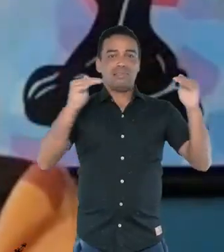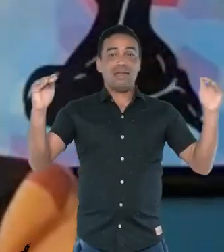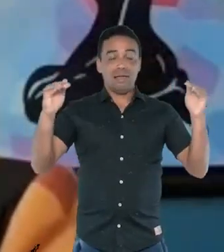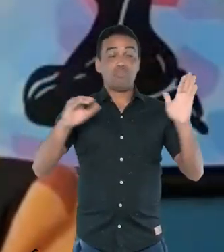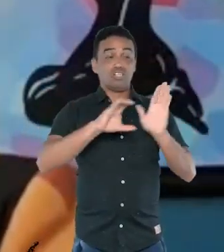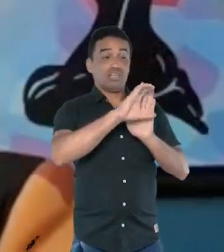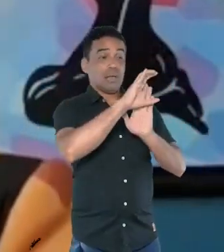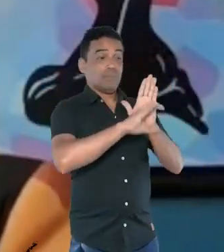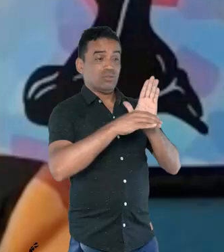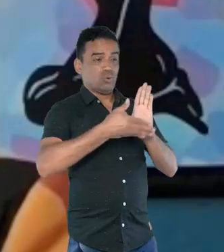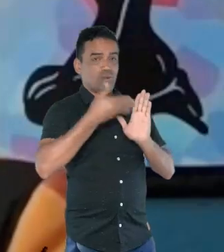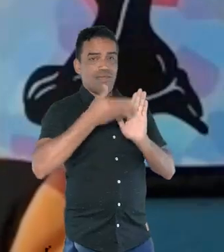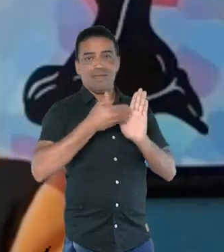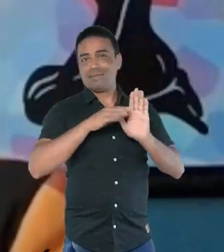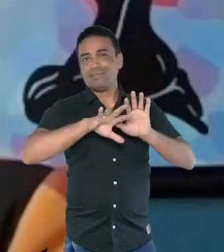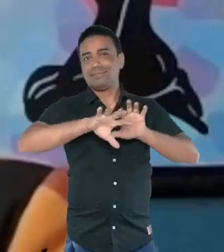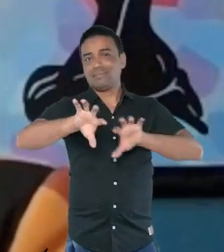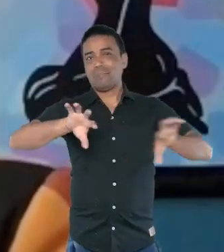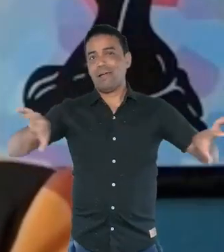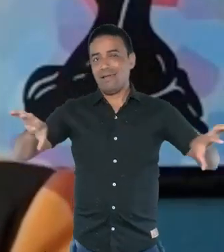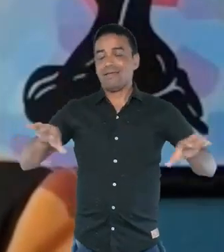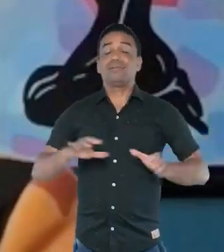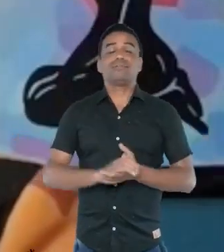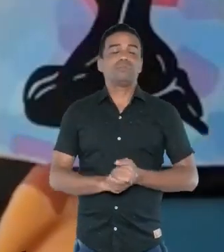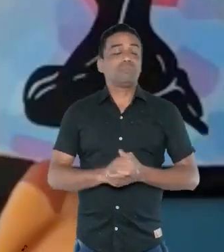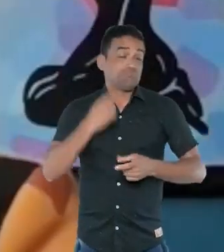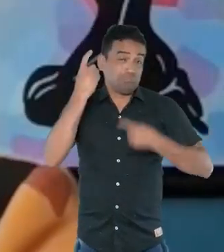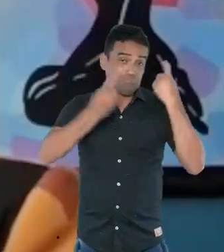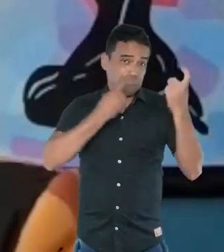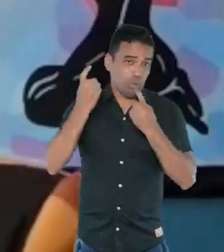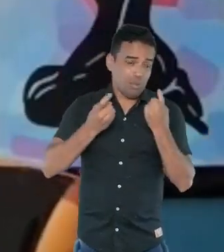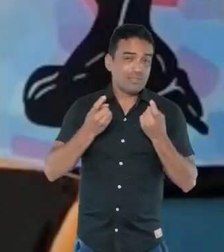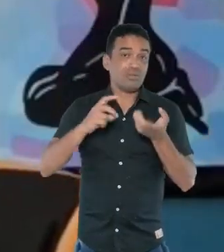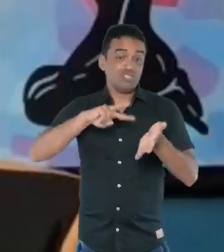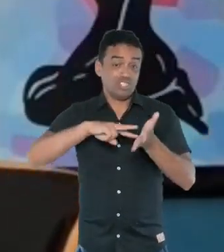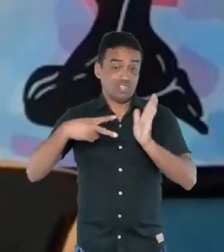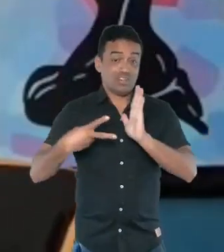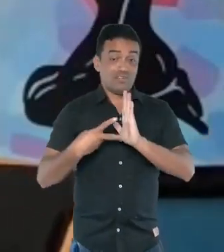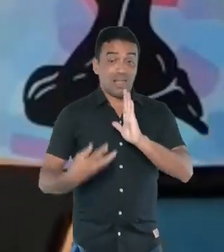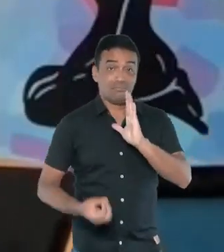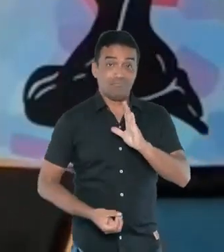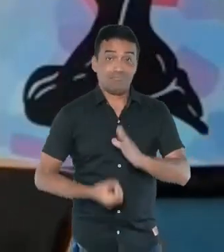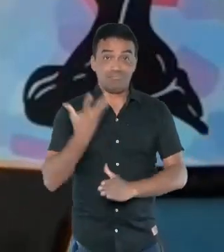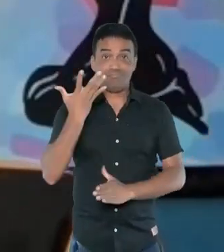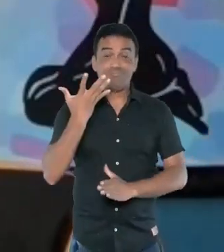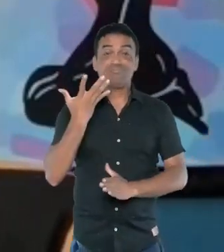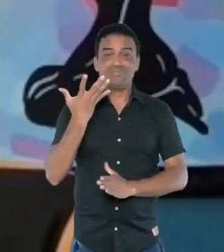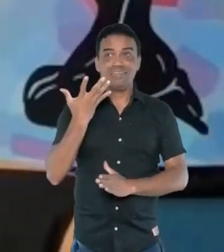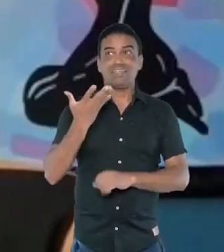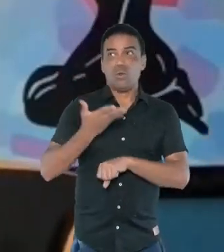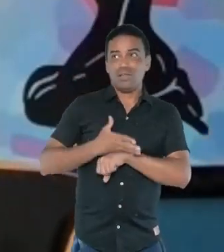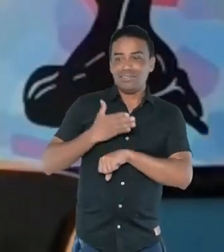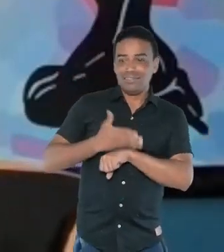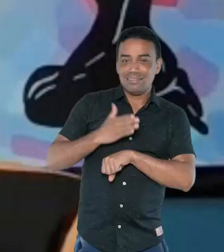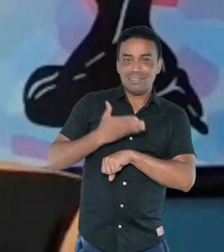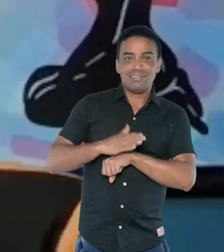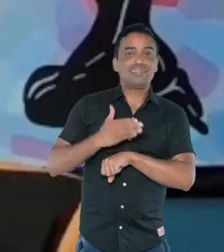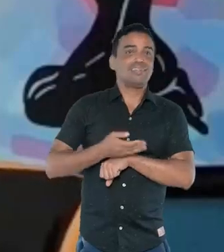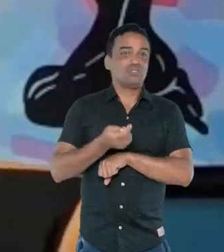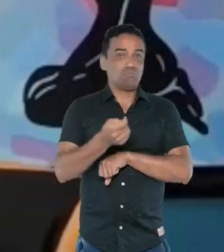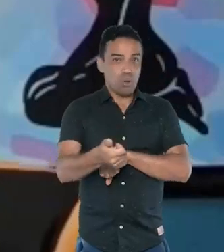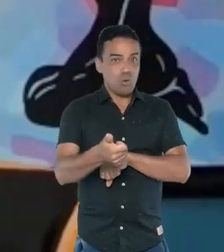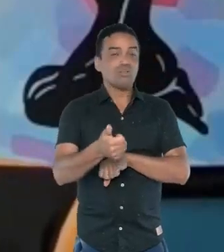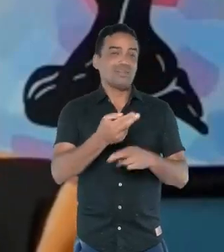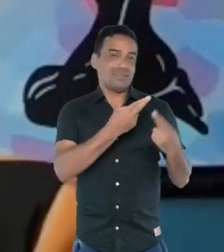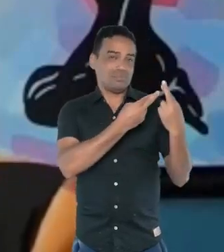pegar um capítulo, mas como que essa preocupação de construir sentido esses exercícios têm um pouco